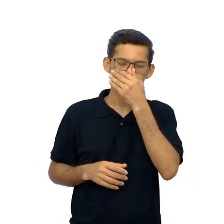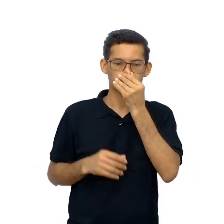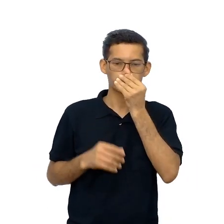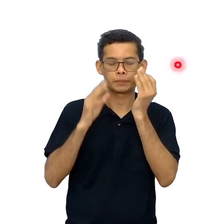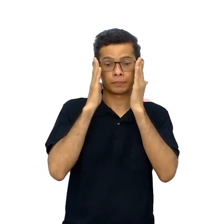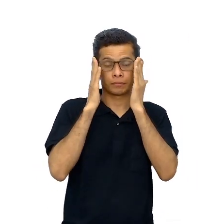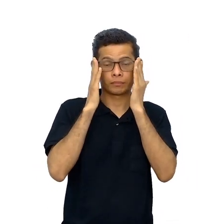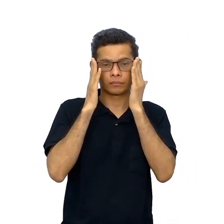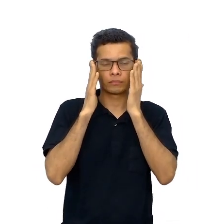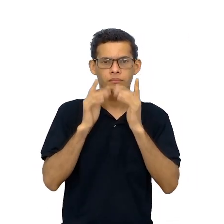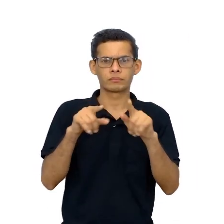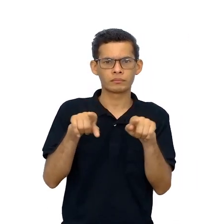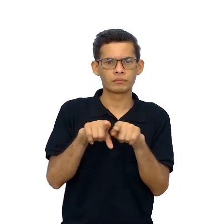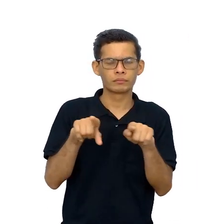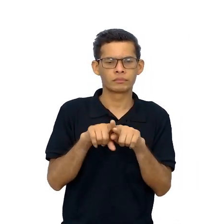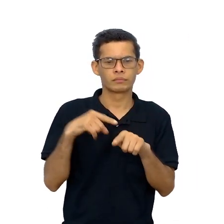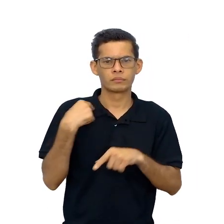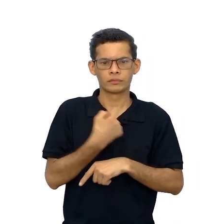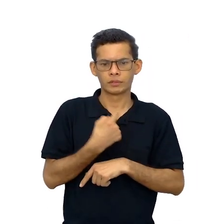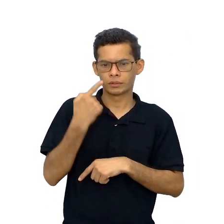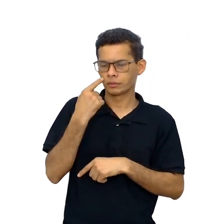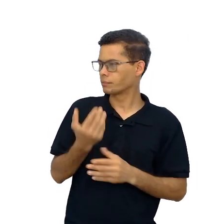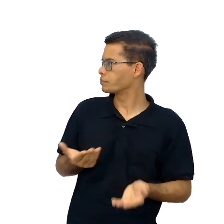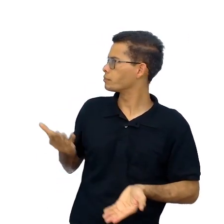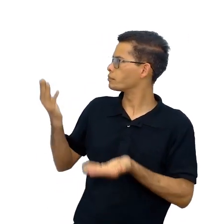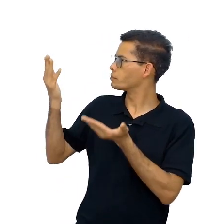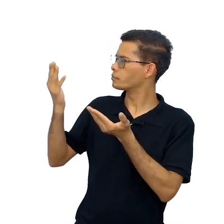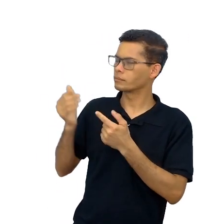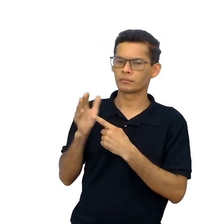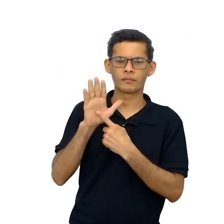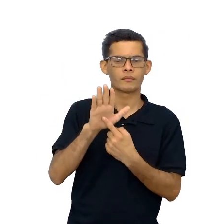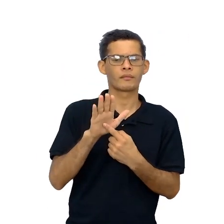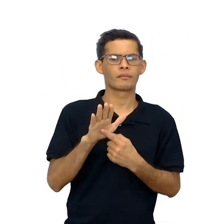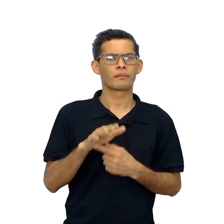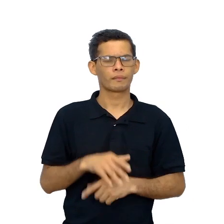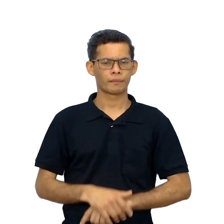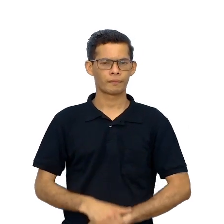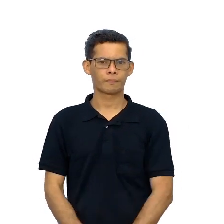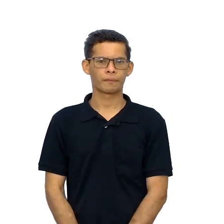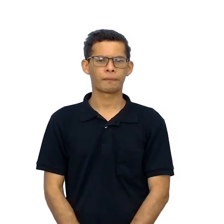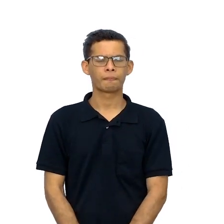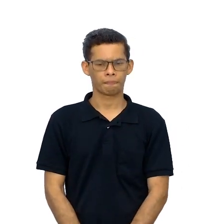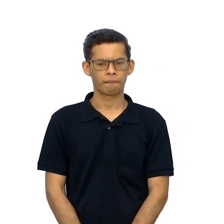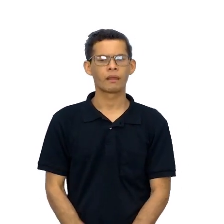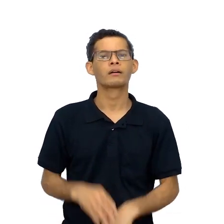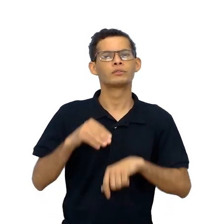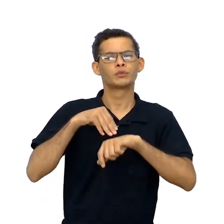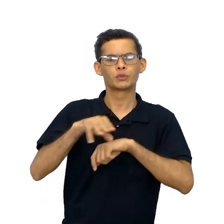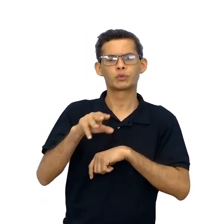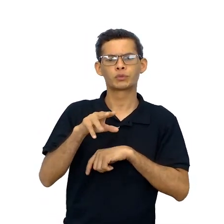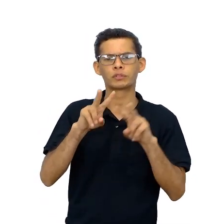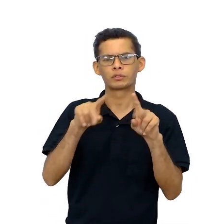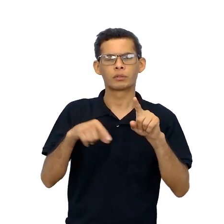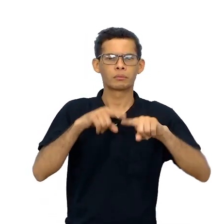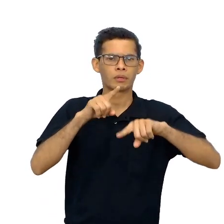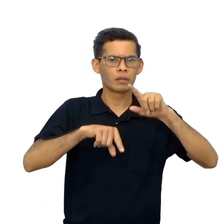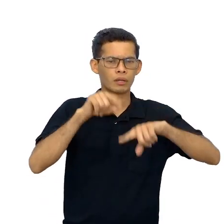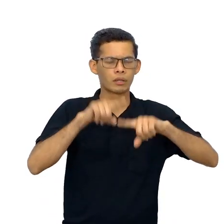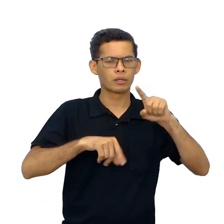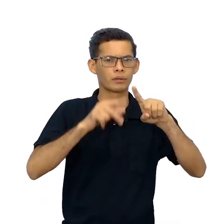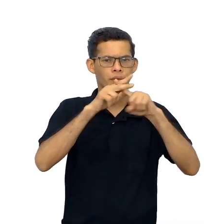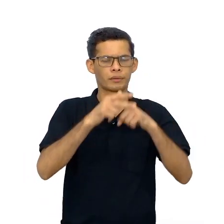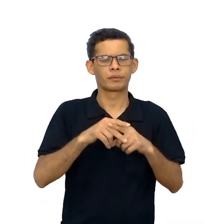gente deixa aqui para vocês, né, uma sugestão de recurso didático.